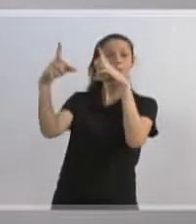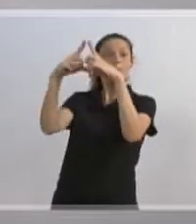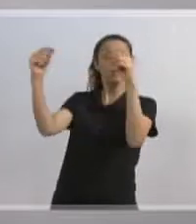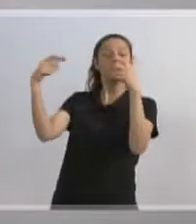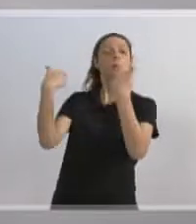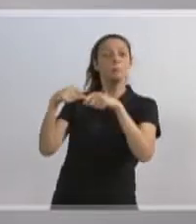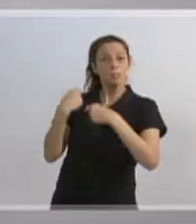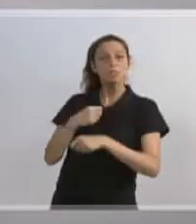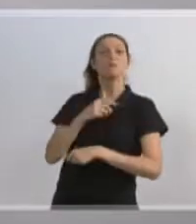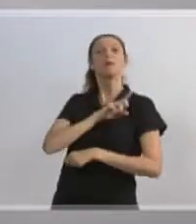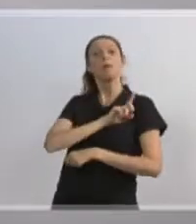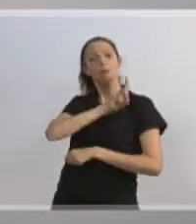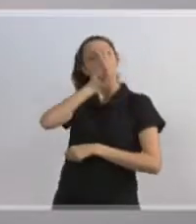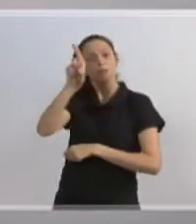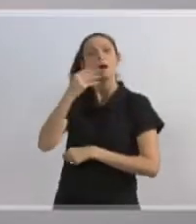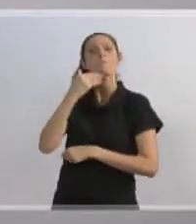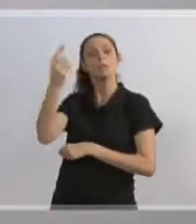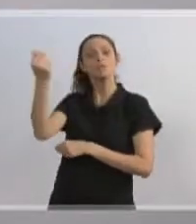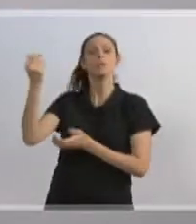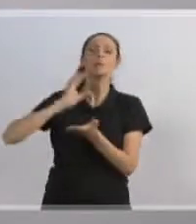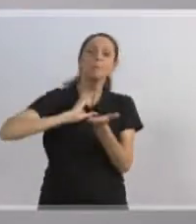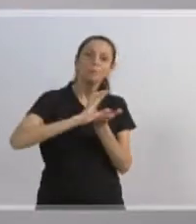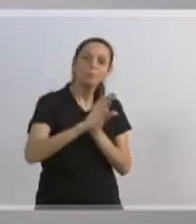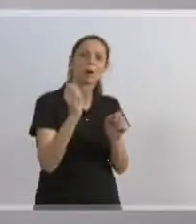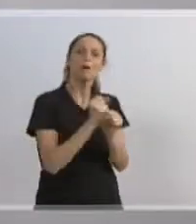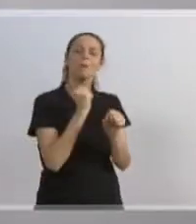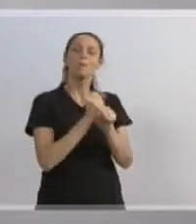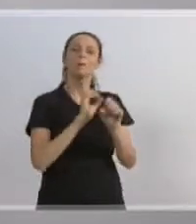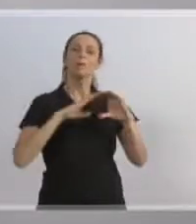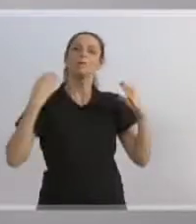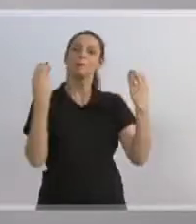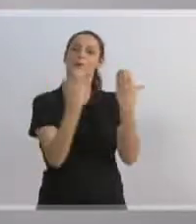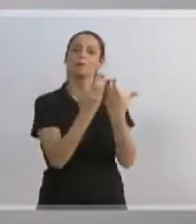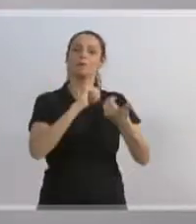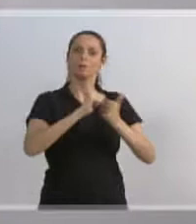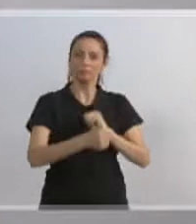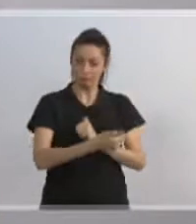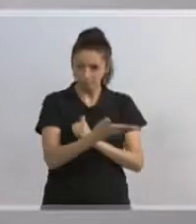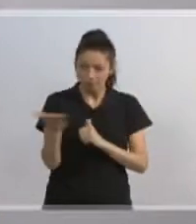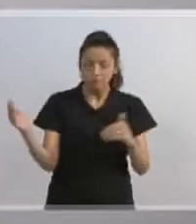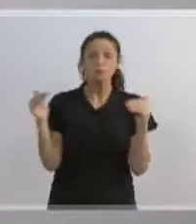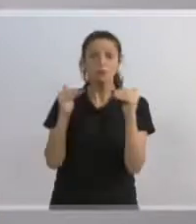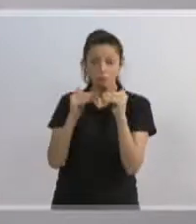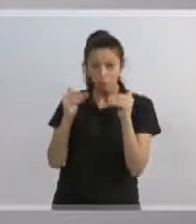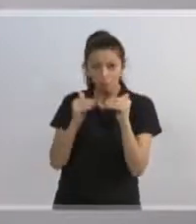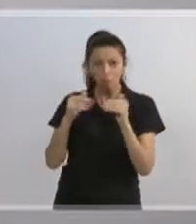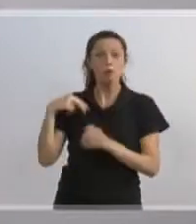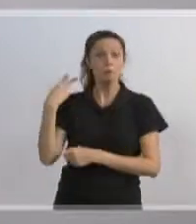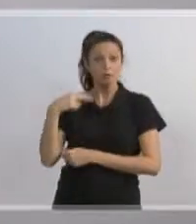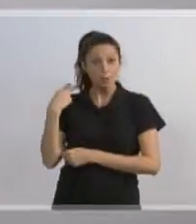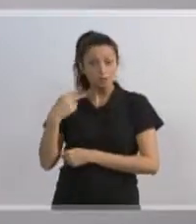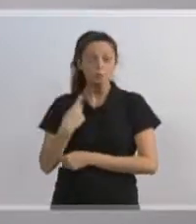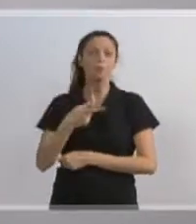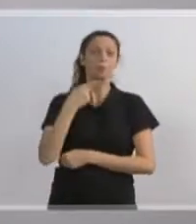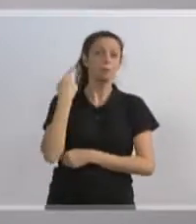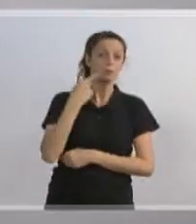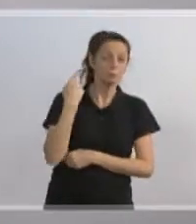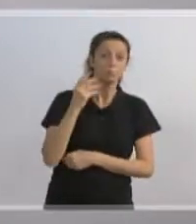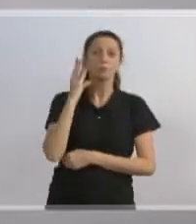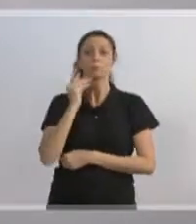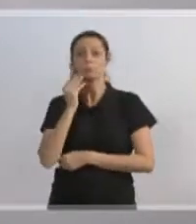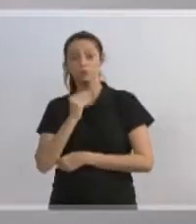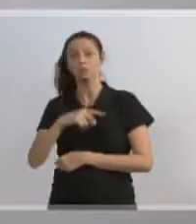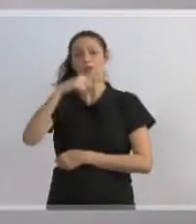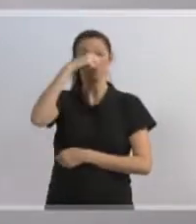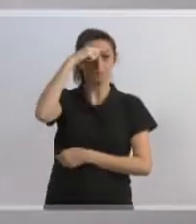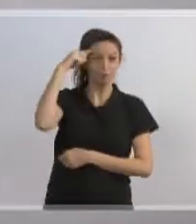Iens, Matias, Bruno, Alba, Caminha, Gilson, professor Gilson, Ito, Marcelo Lazarinho, presidente Marcos